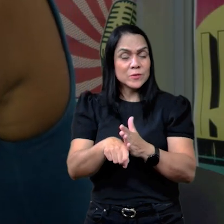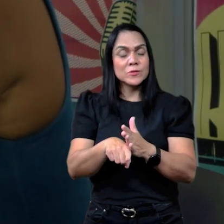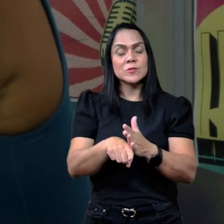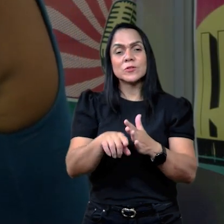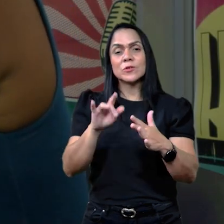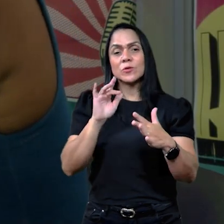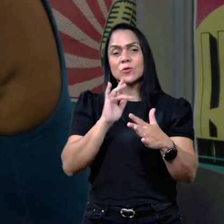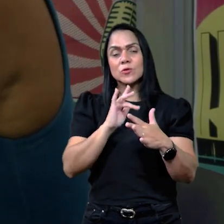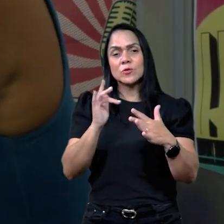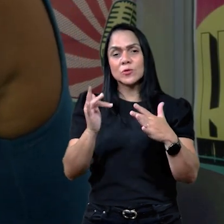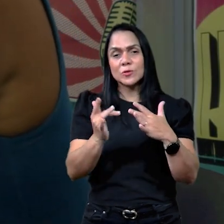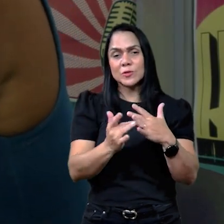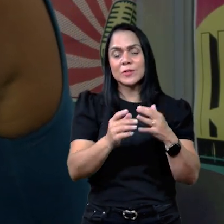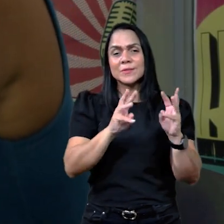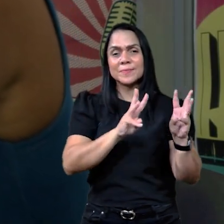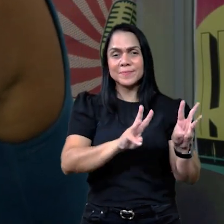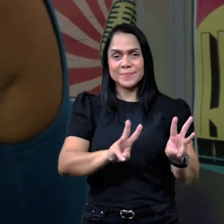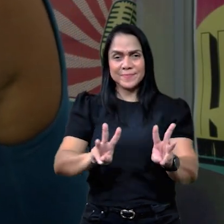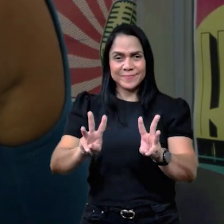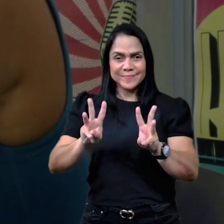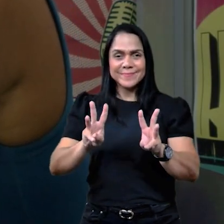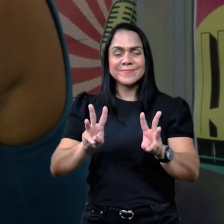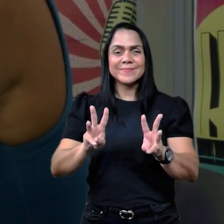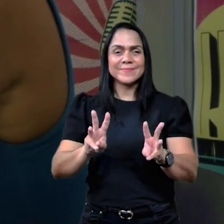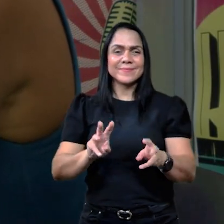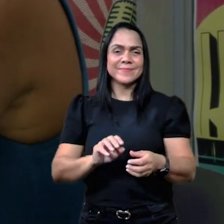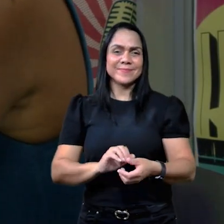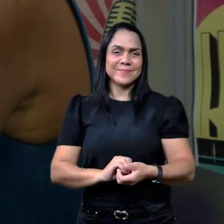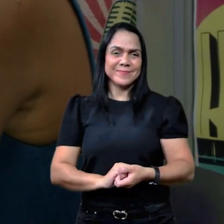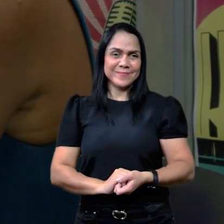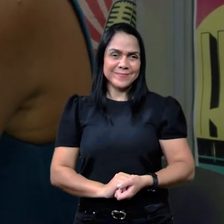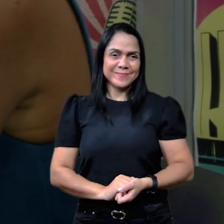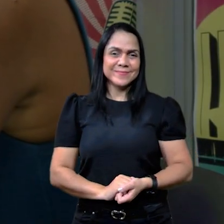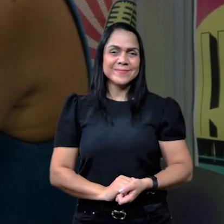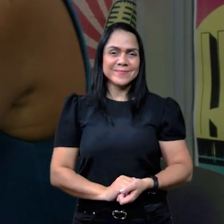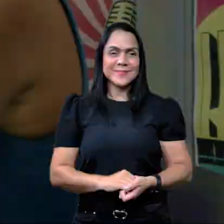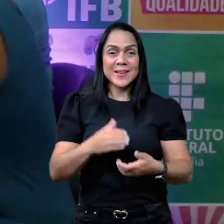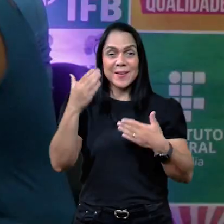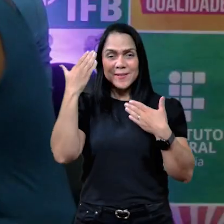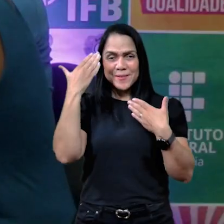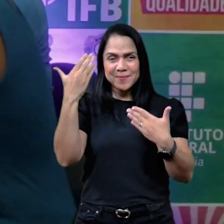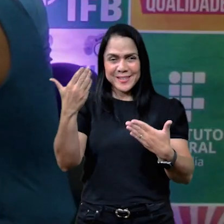aqui, os canais de comunicação do Ministério da Igualdade Racial. Perfeito. É